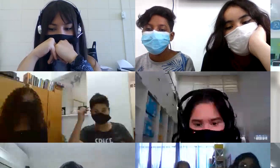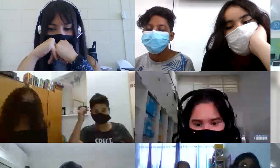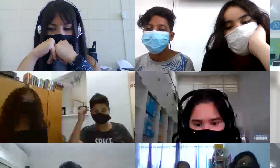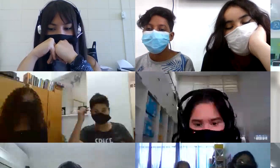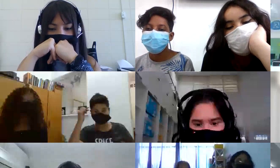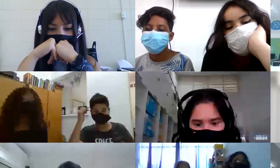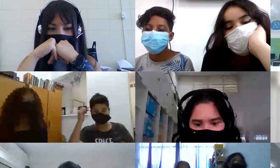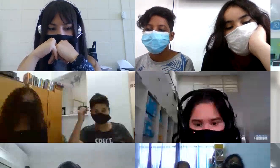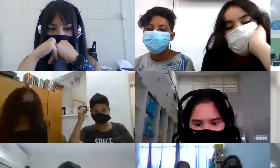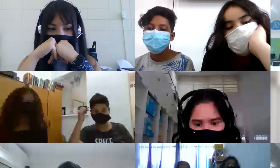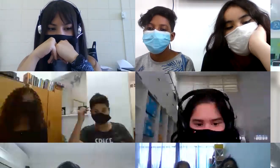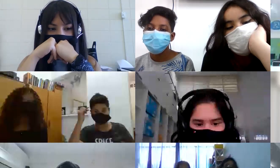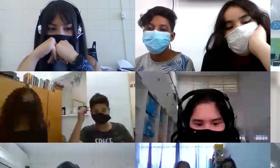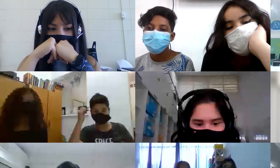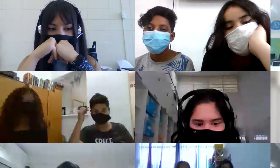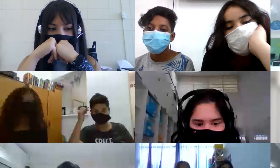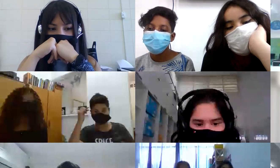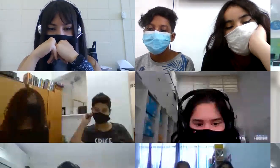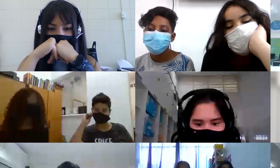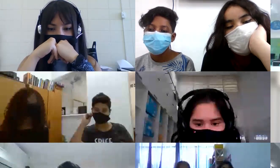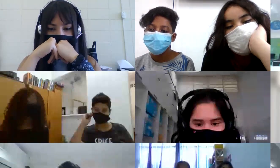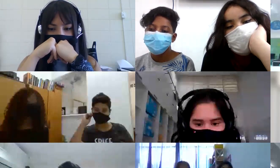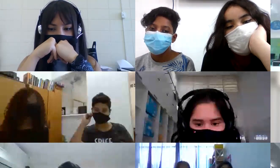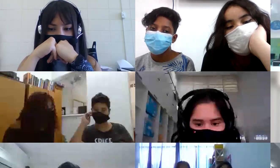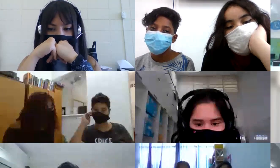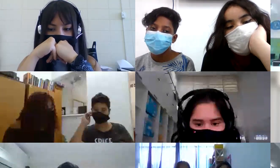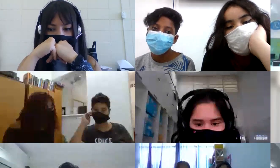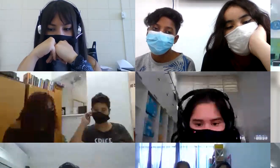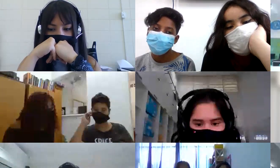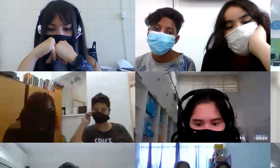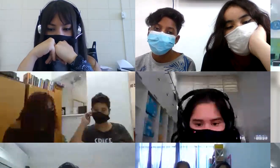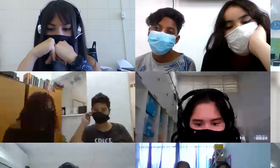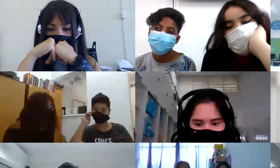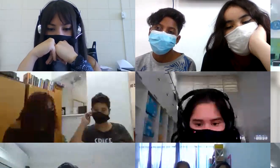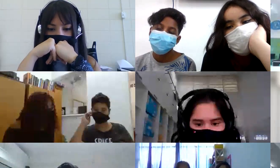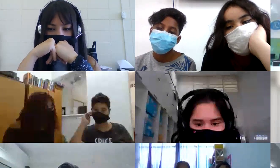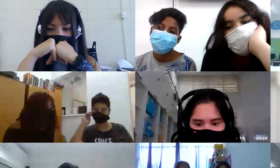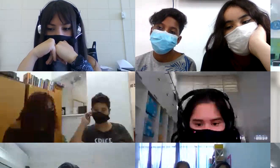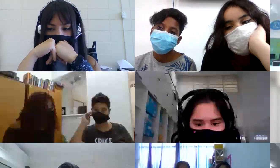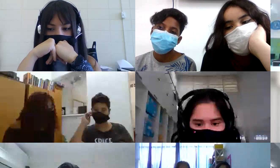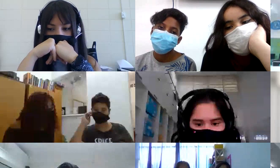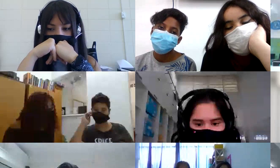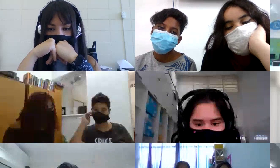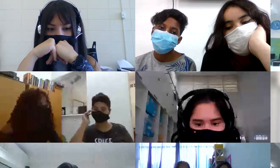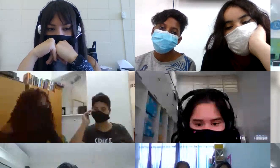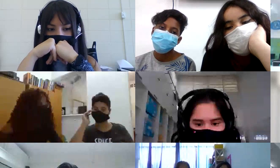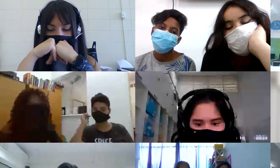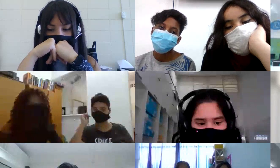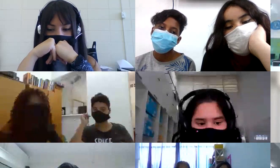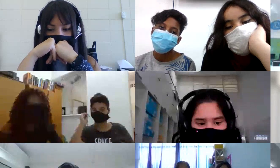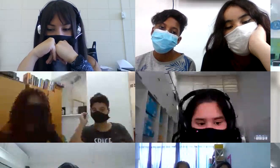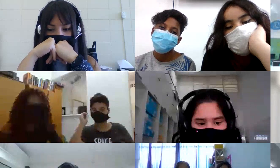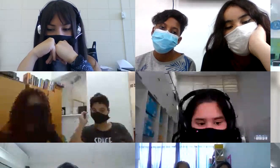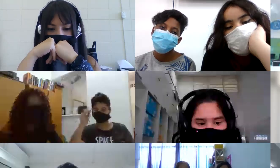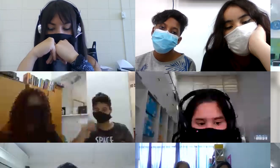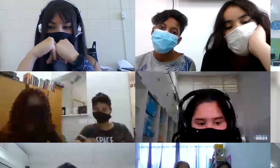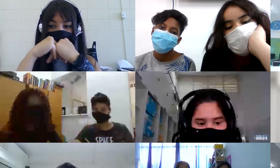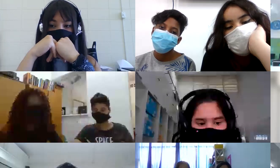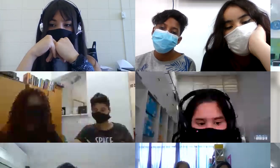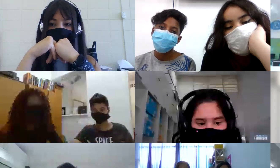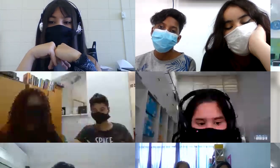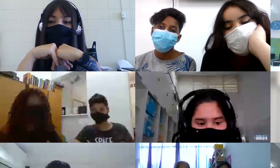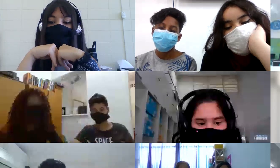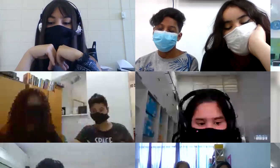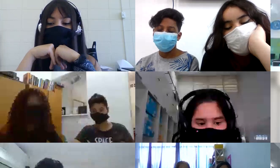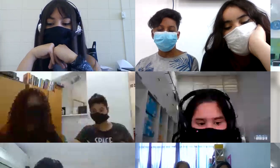A gente não quer fazer um vídeo muito longo, porque depois as pessoas vão assistir, então a gente está caminhando para o final